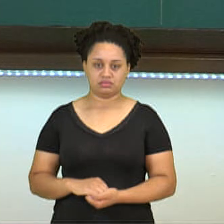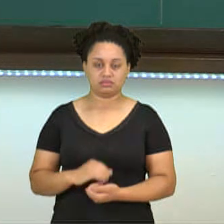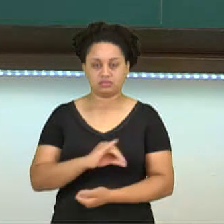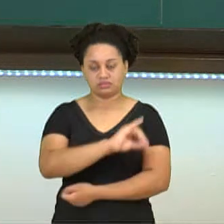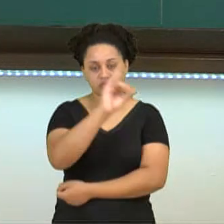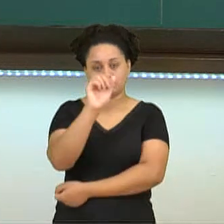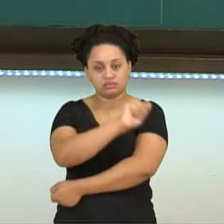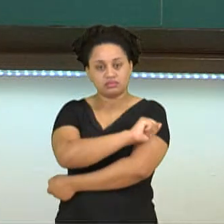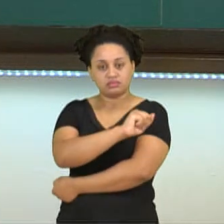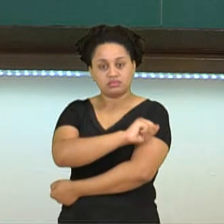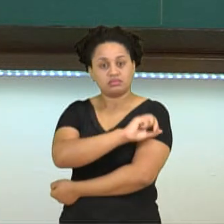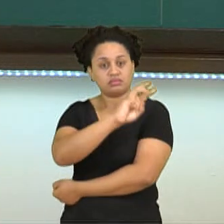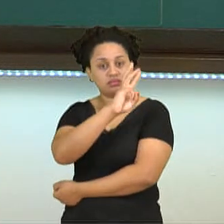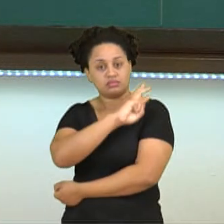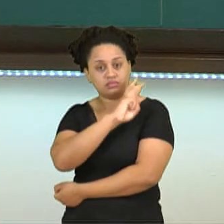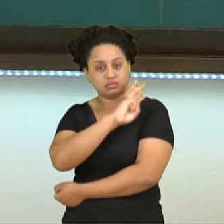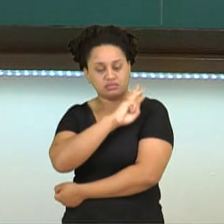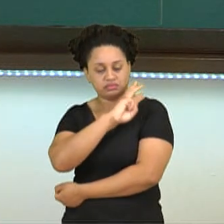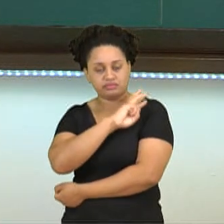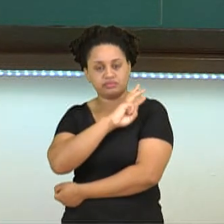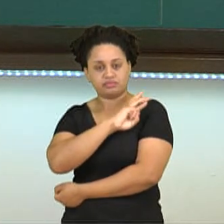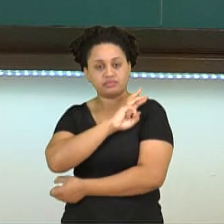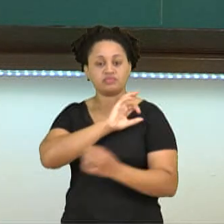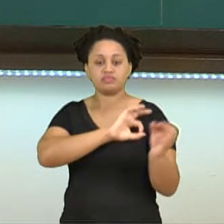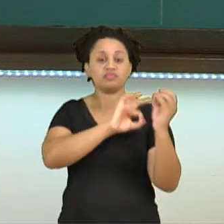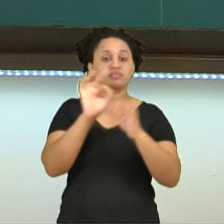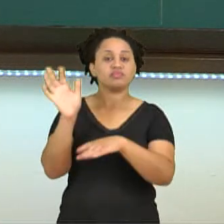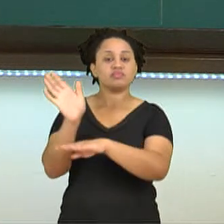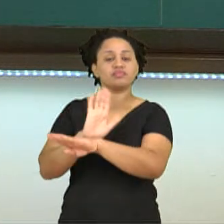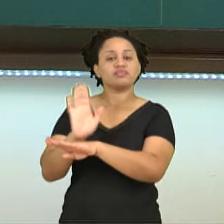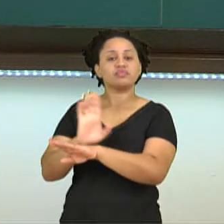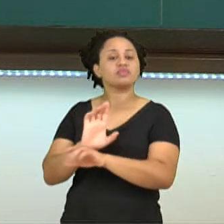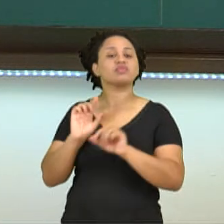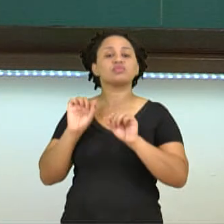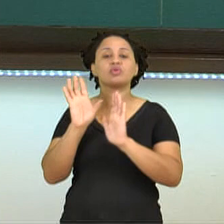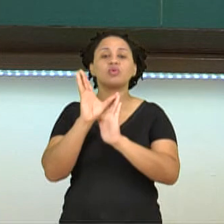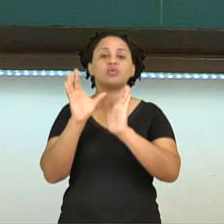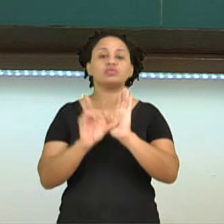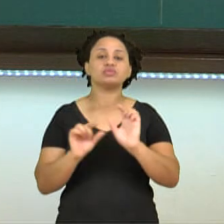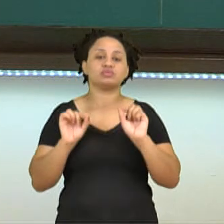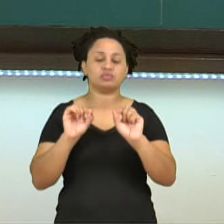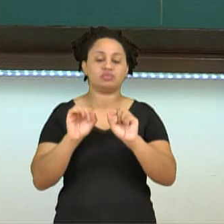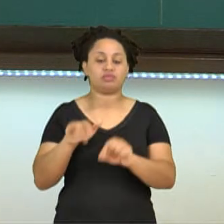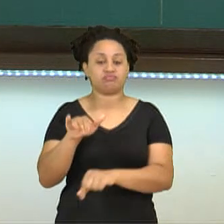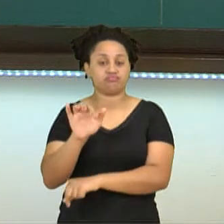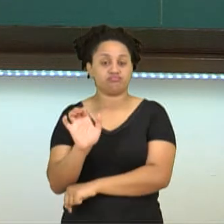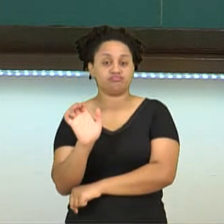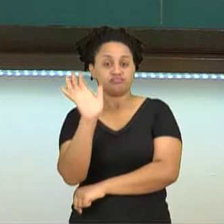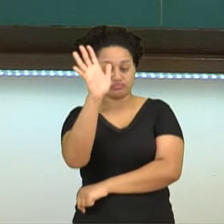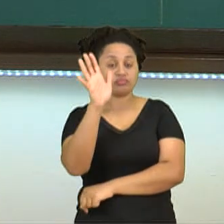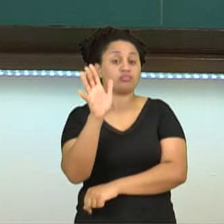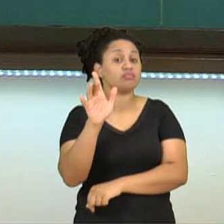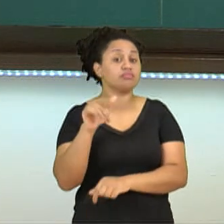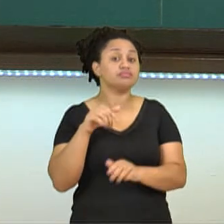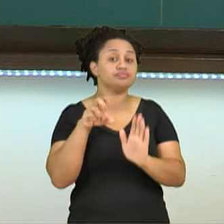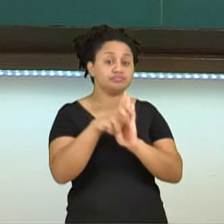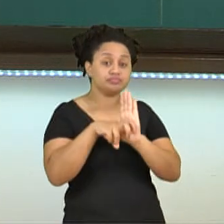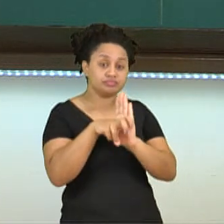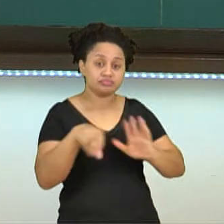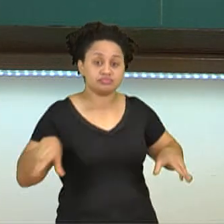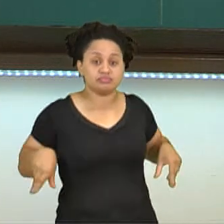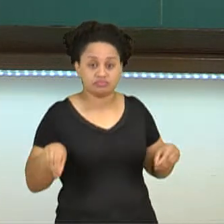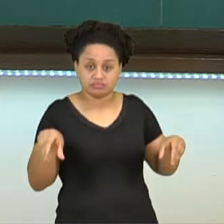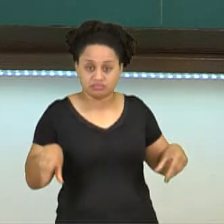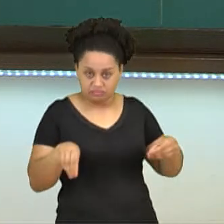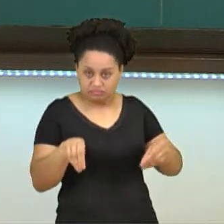Olá, estudante da terceira série do ensino médio. Nesse vídeo, vamos falar sobre o basquetebol em cadeiras de rodas. Vamos